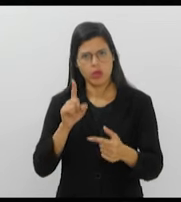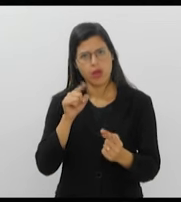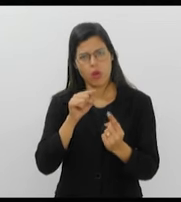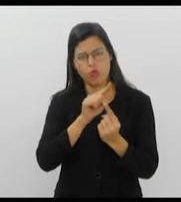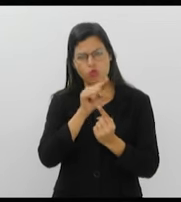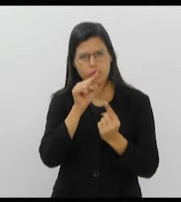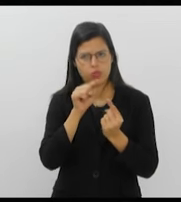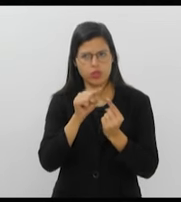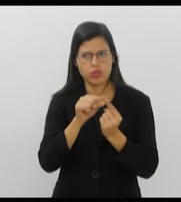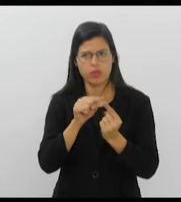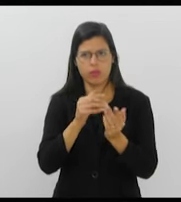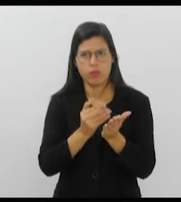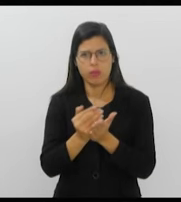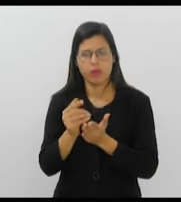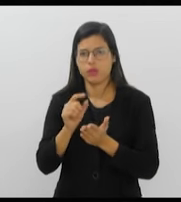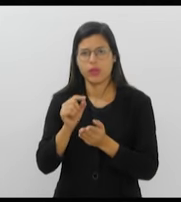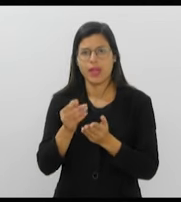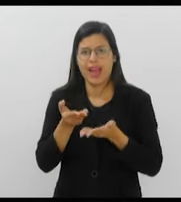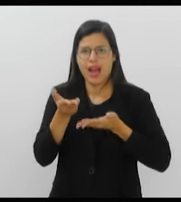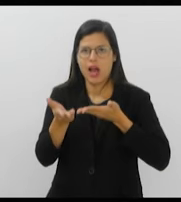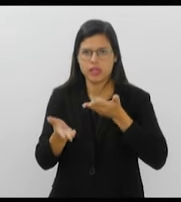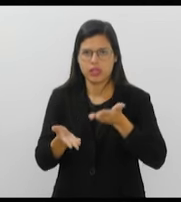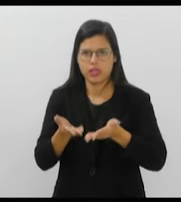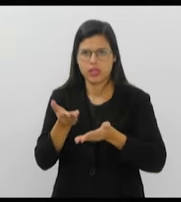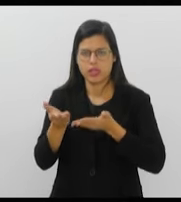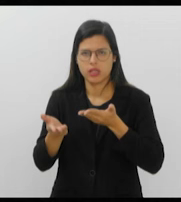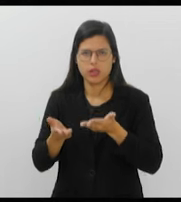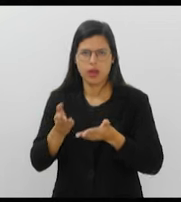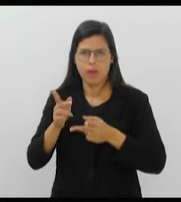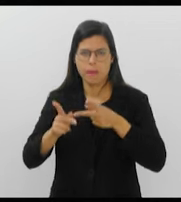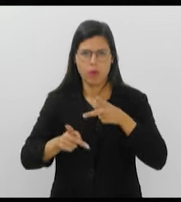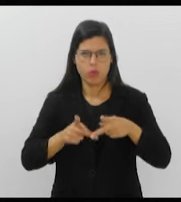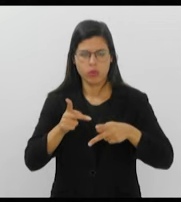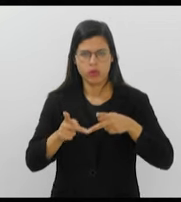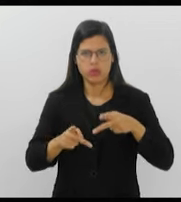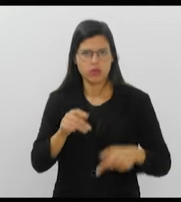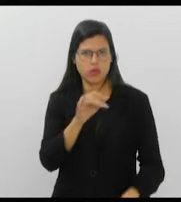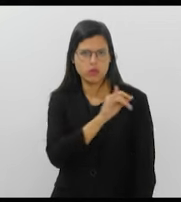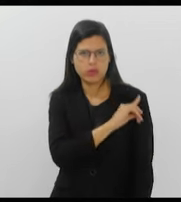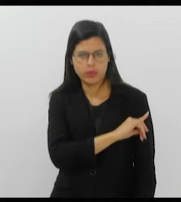ou seja, atender a população carioca, atender a população do Rio de Janeiro.